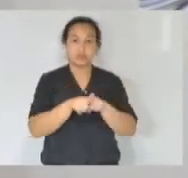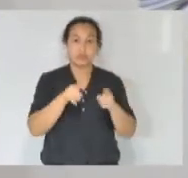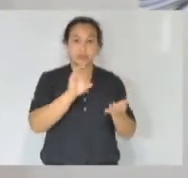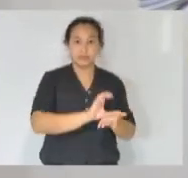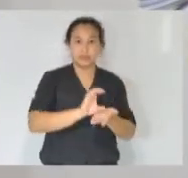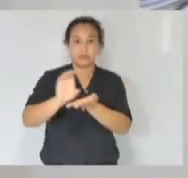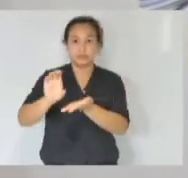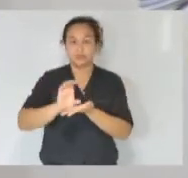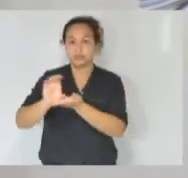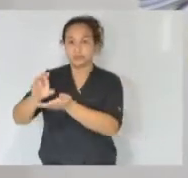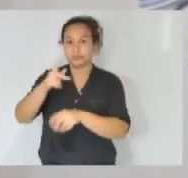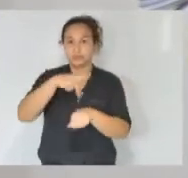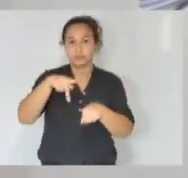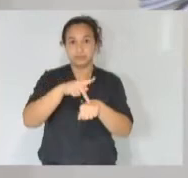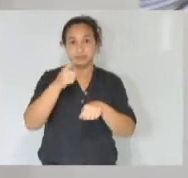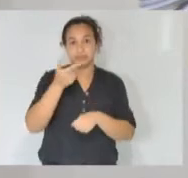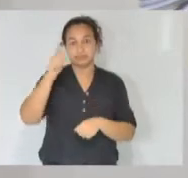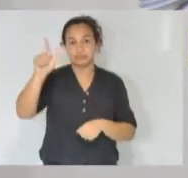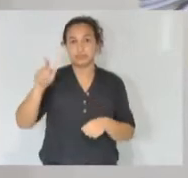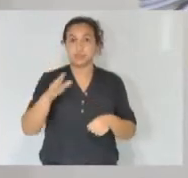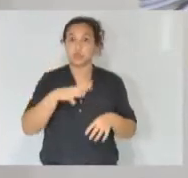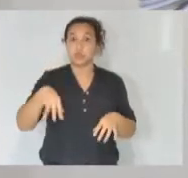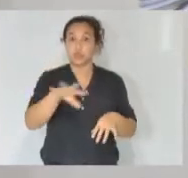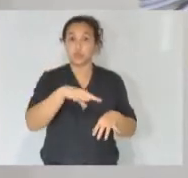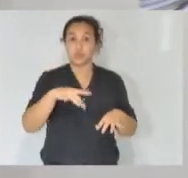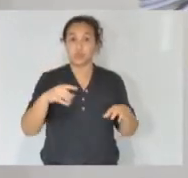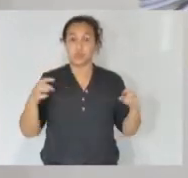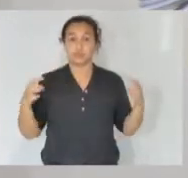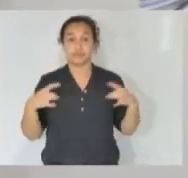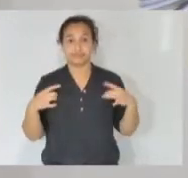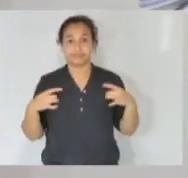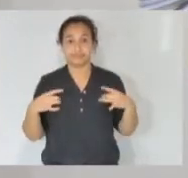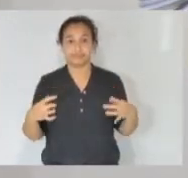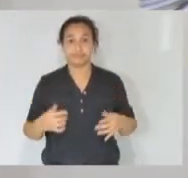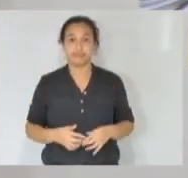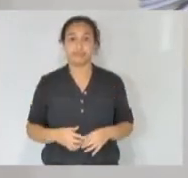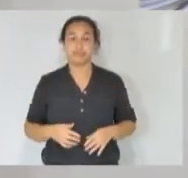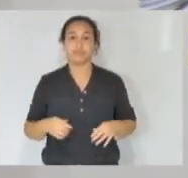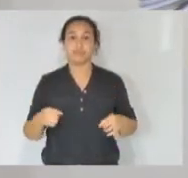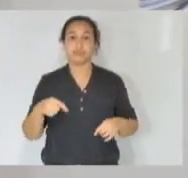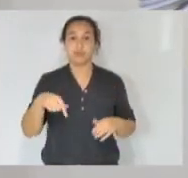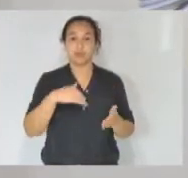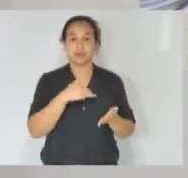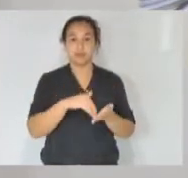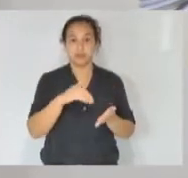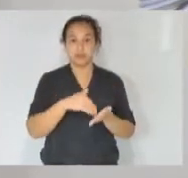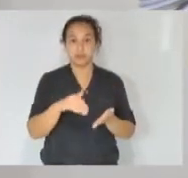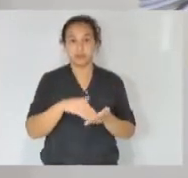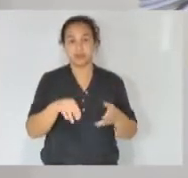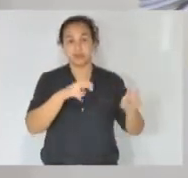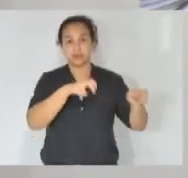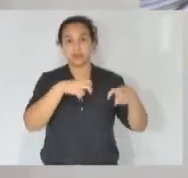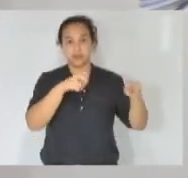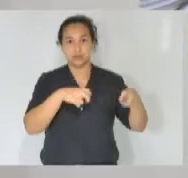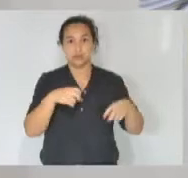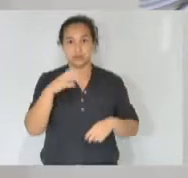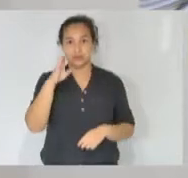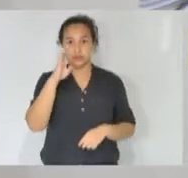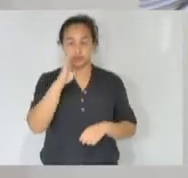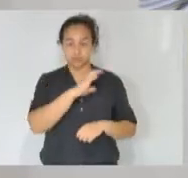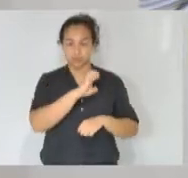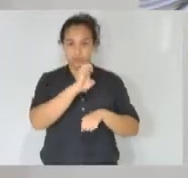isso, estamos todos apreensivos. O secretário da Agricultura do Estado